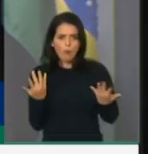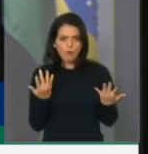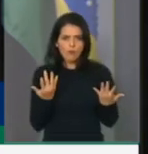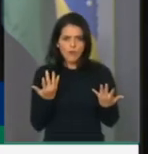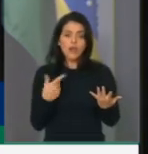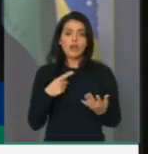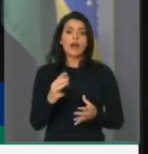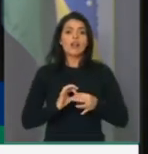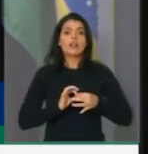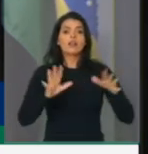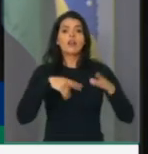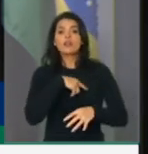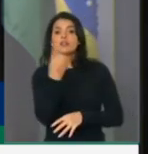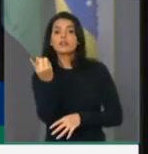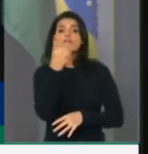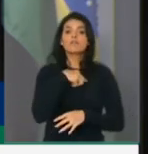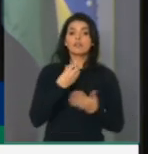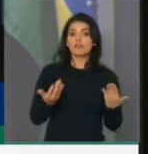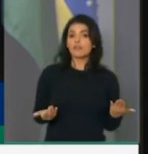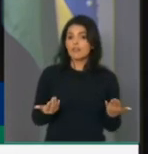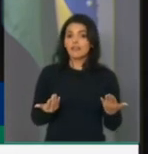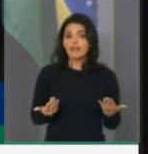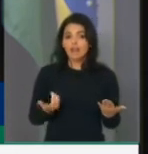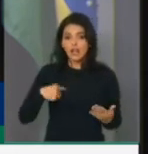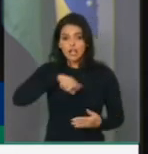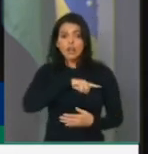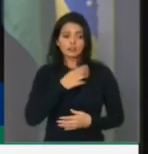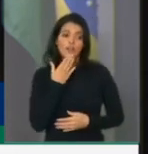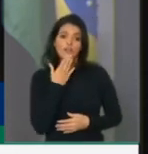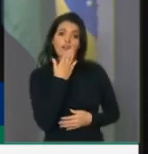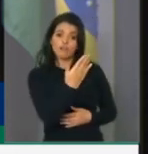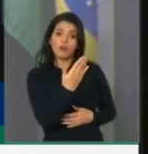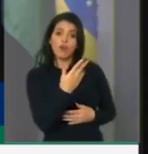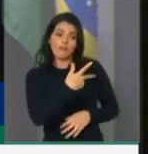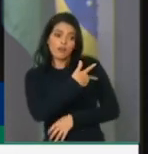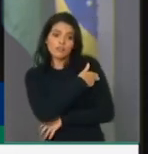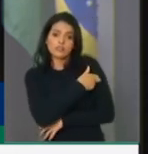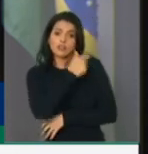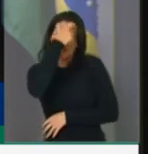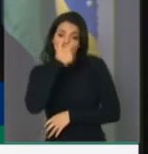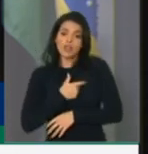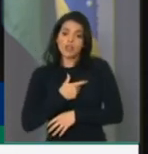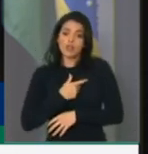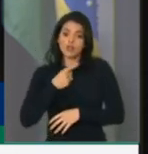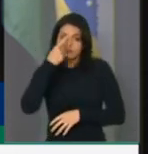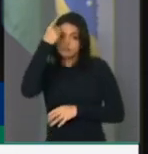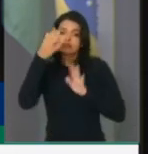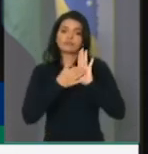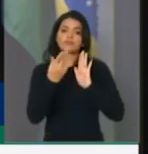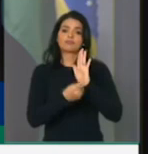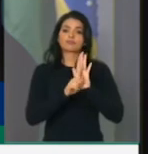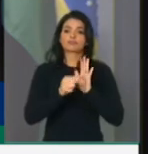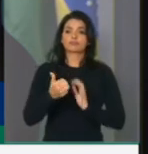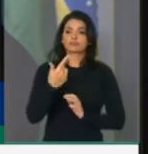a liberdade de locomoção e nós somos favoráveis a vacina Eu mesmo sou todo o projeto